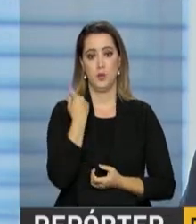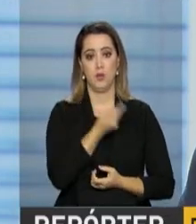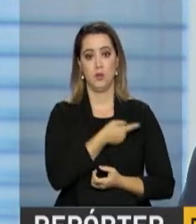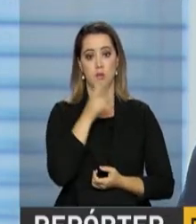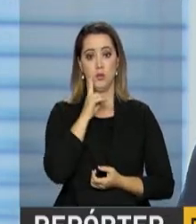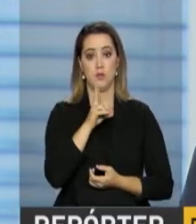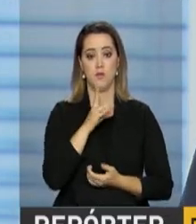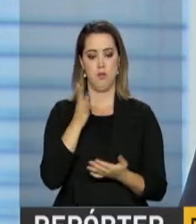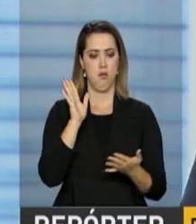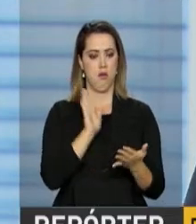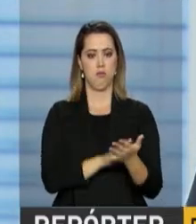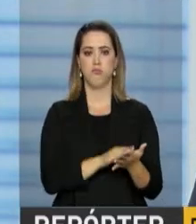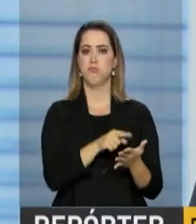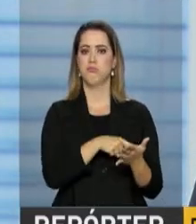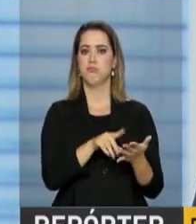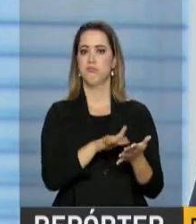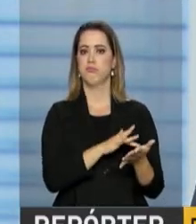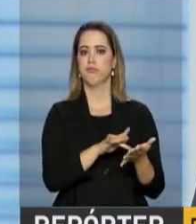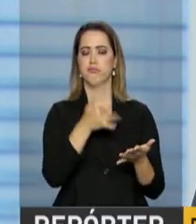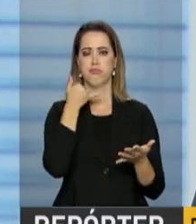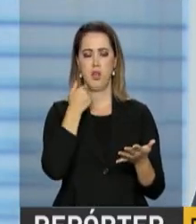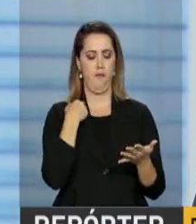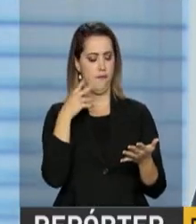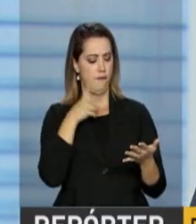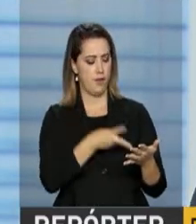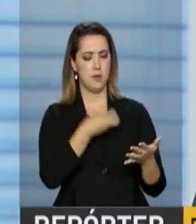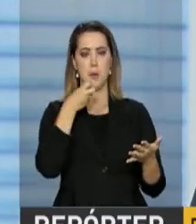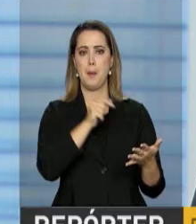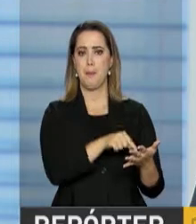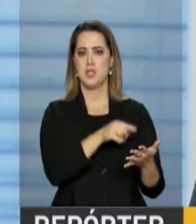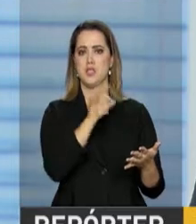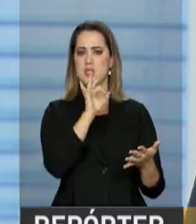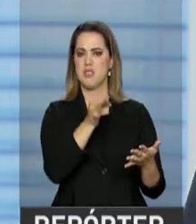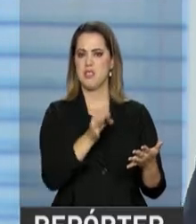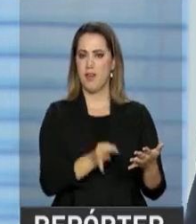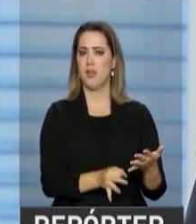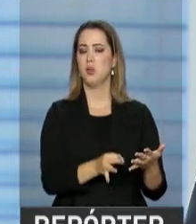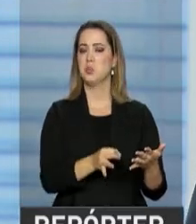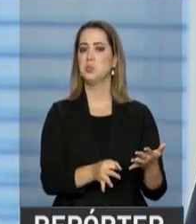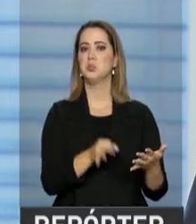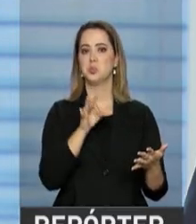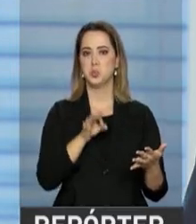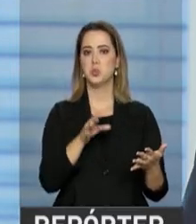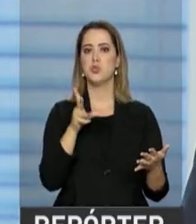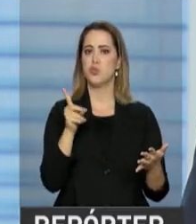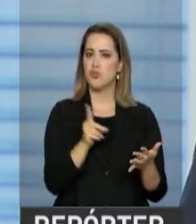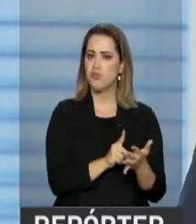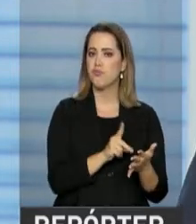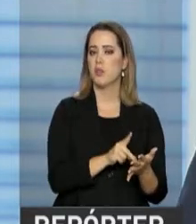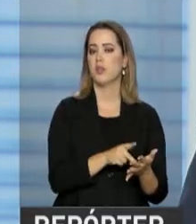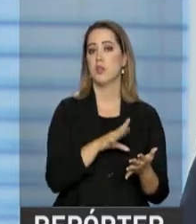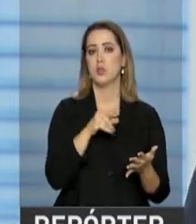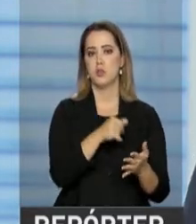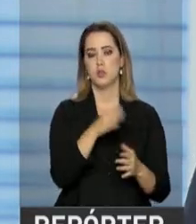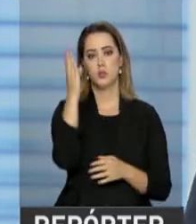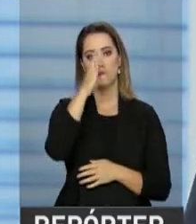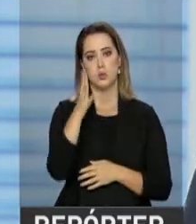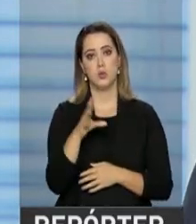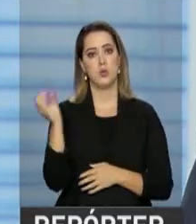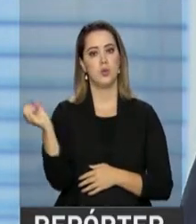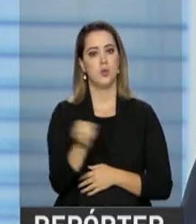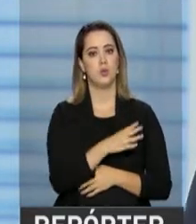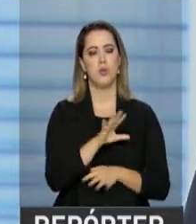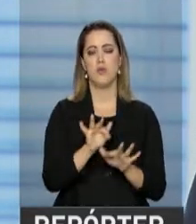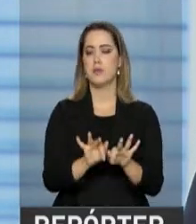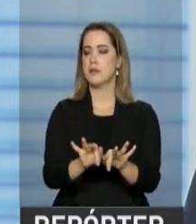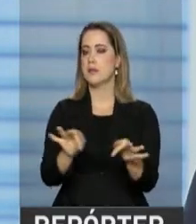poder fazemos a nossa identificação de modo oficial valendo em todo o território nacional é inovação e